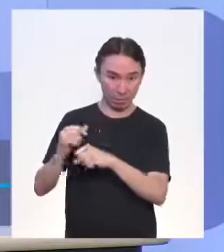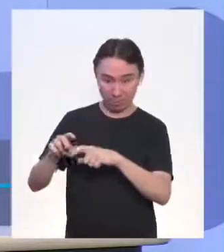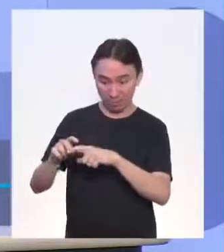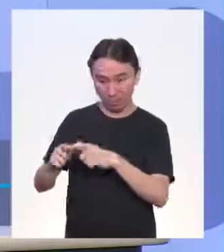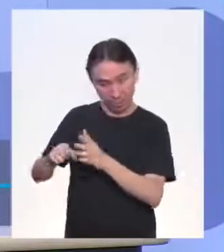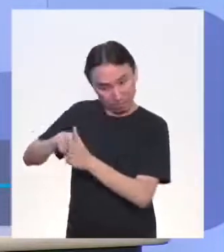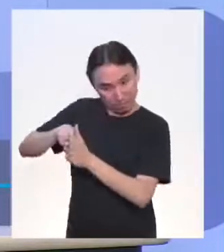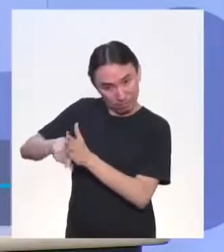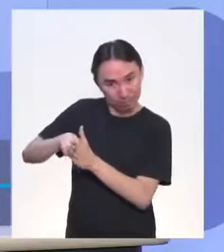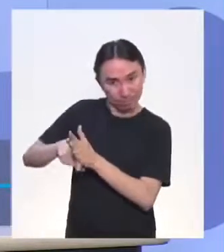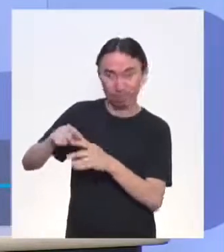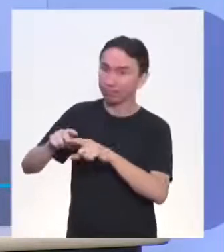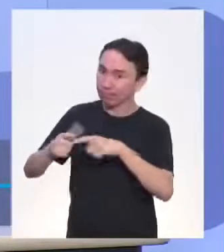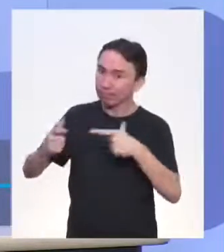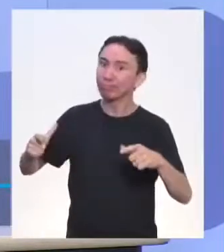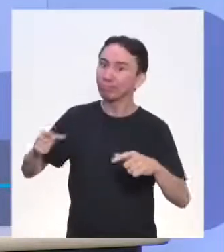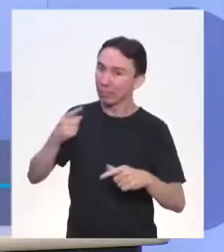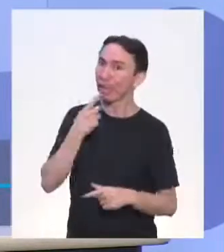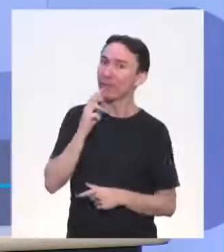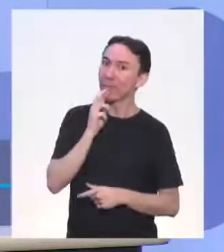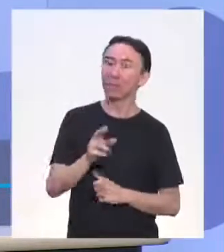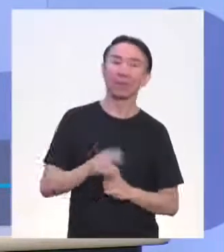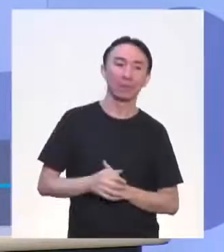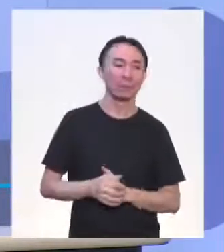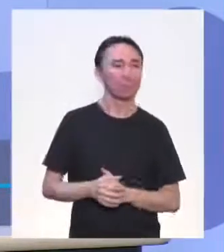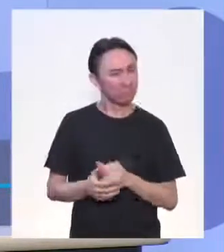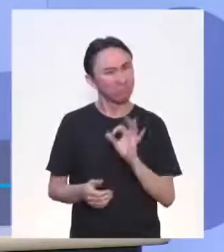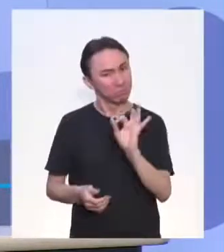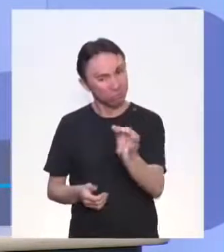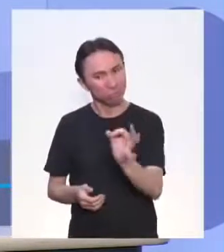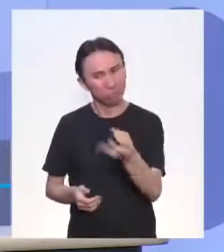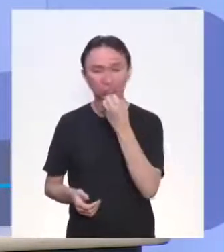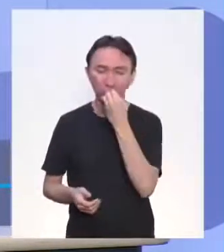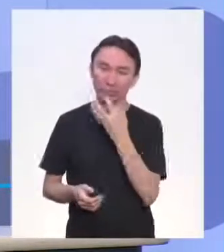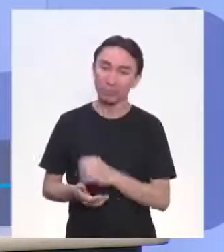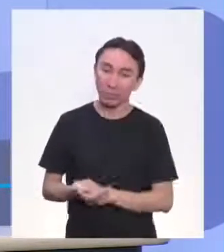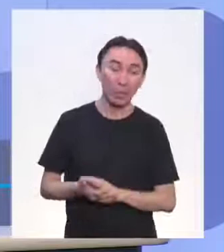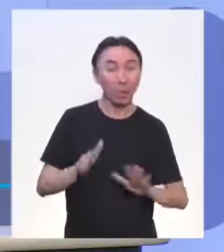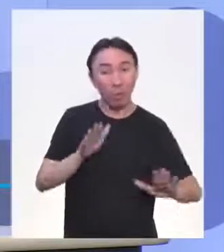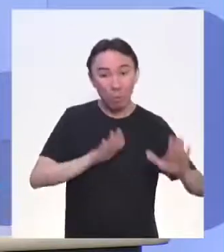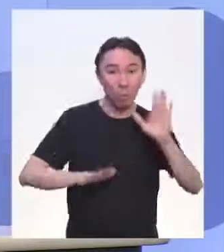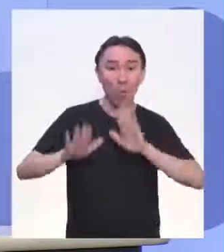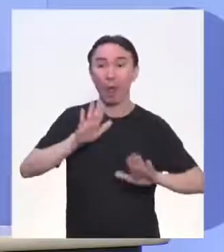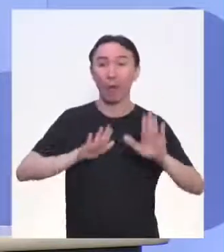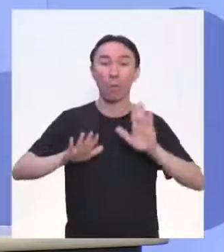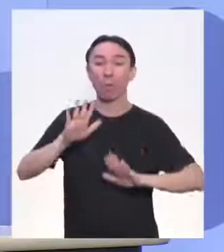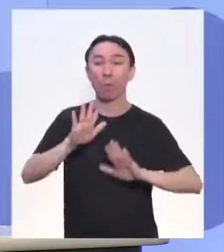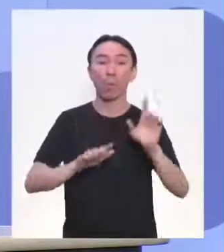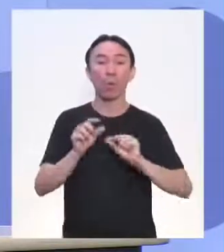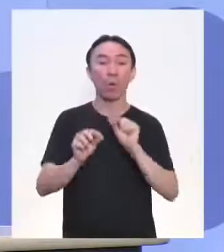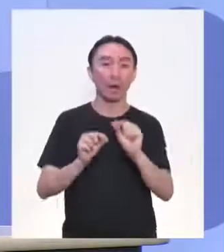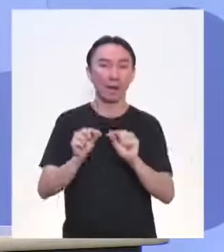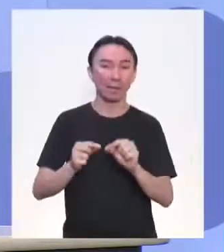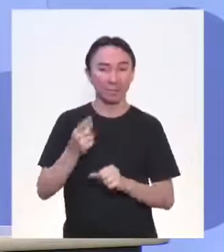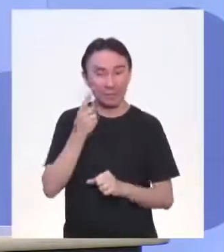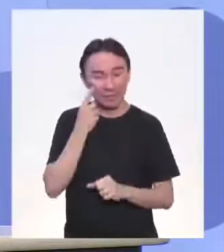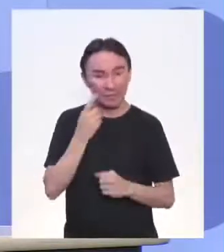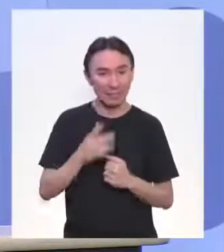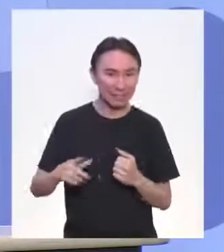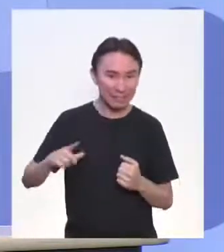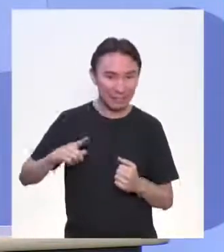ótima fazer a pesquisa na internet, só precisa tomar cuidado com essa leitura aí, né? Esse trabalhar